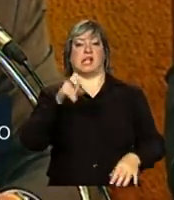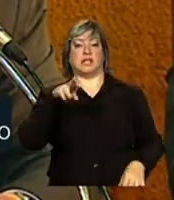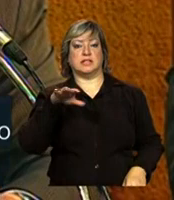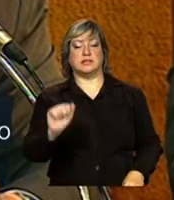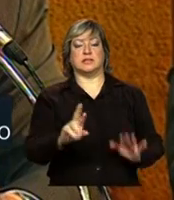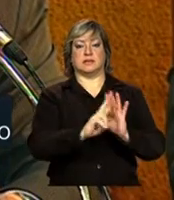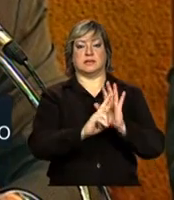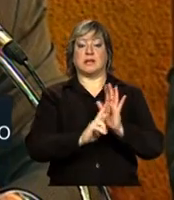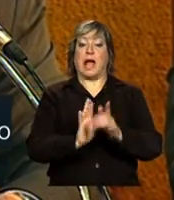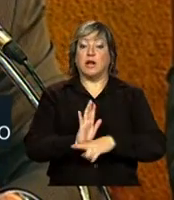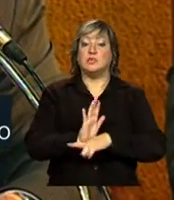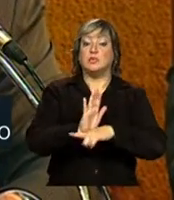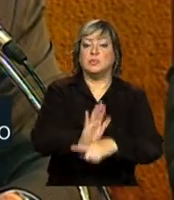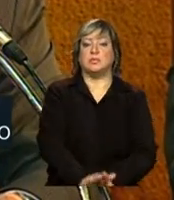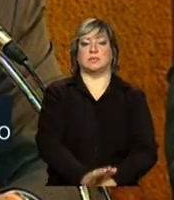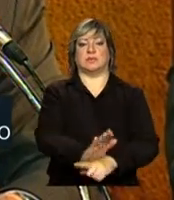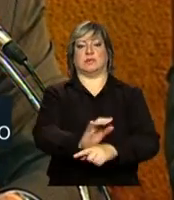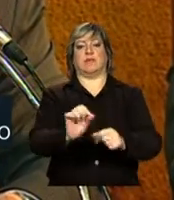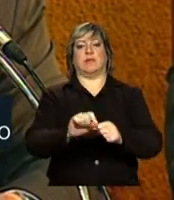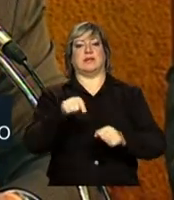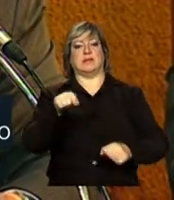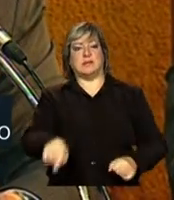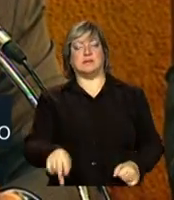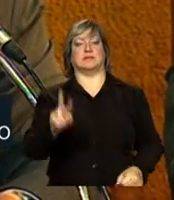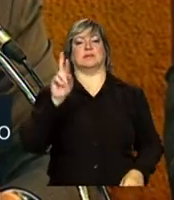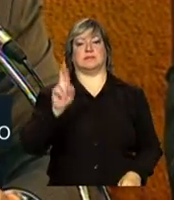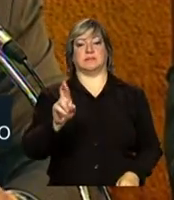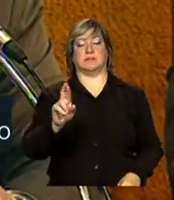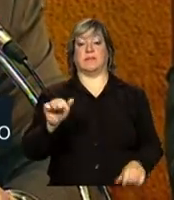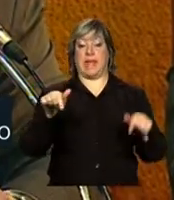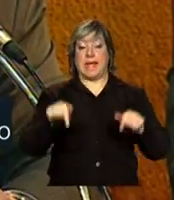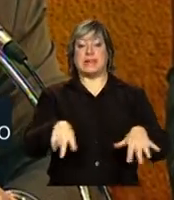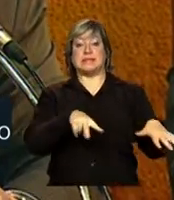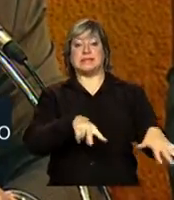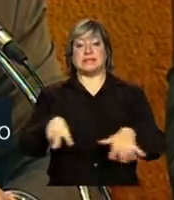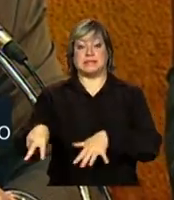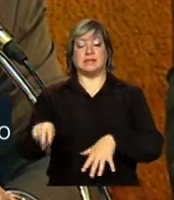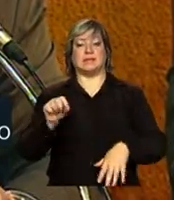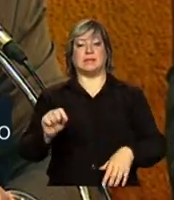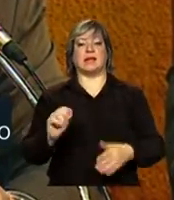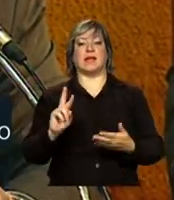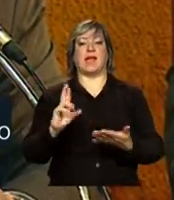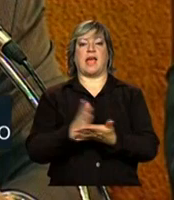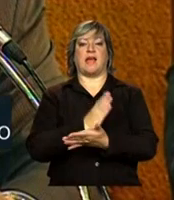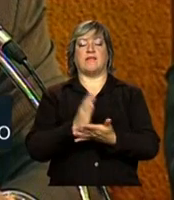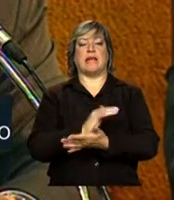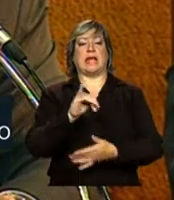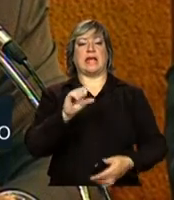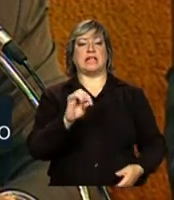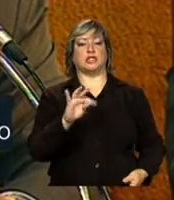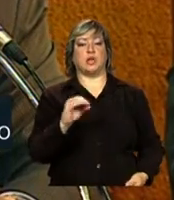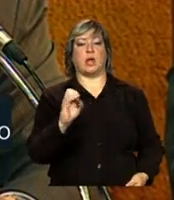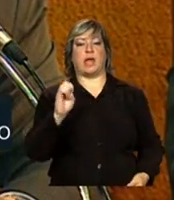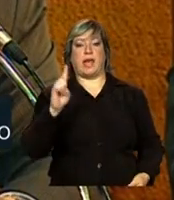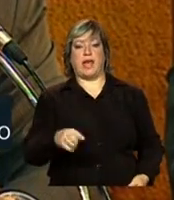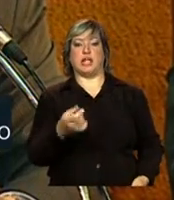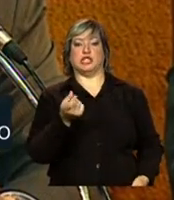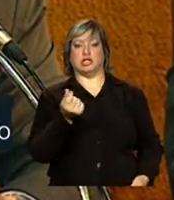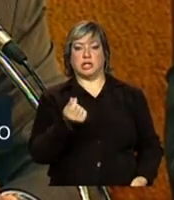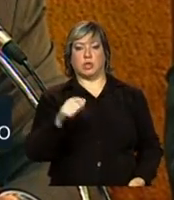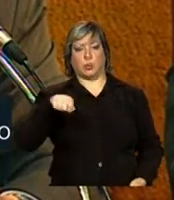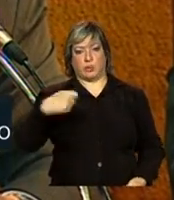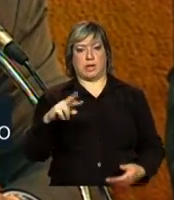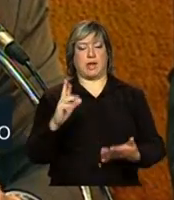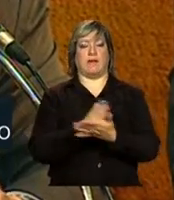apoiam a materialização deste papel nesta semana a revista Isto É dinheiro uma das nossas revistas de circulação Naci